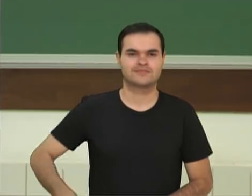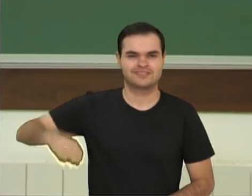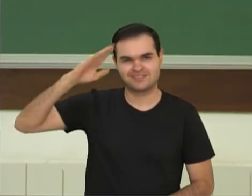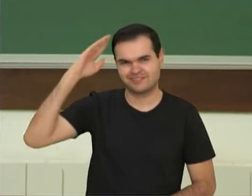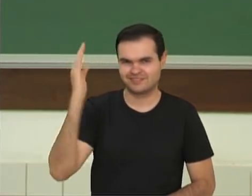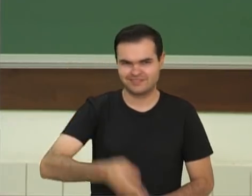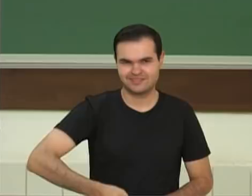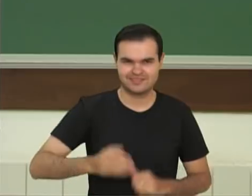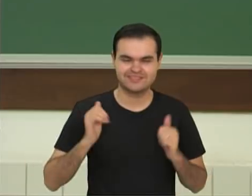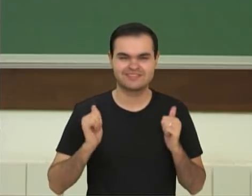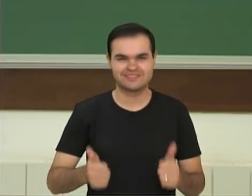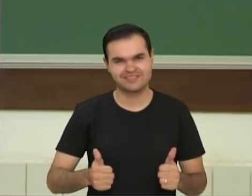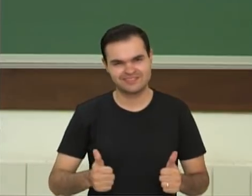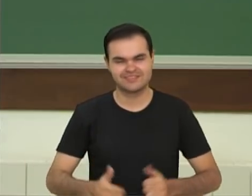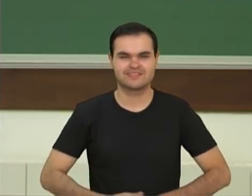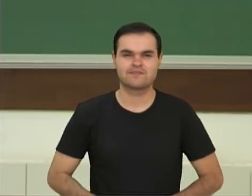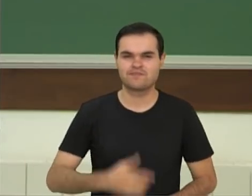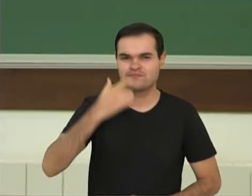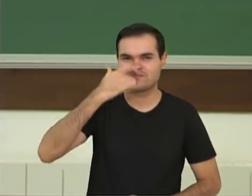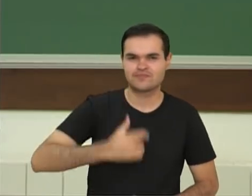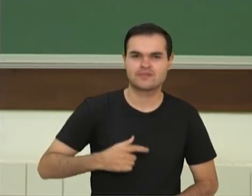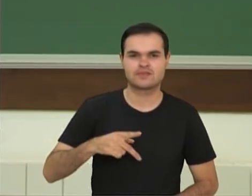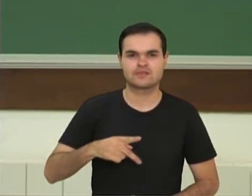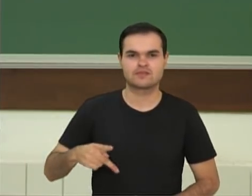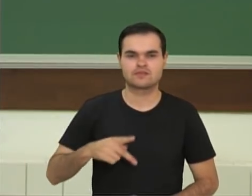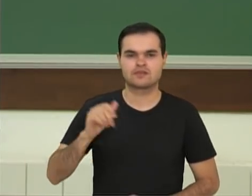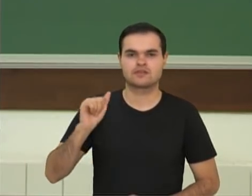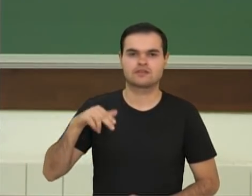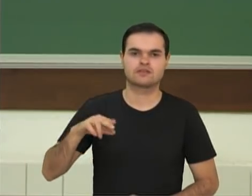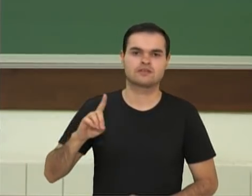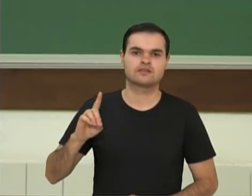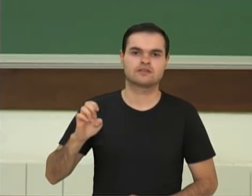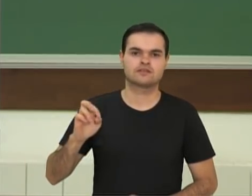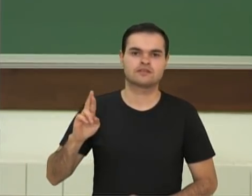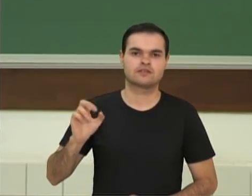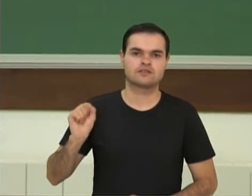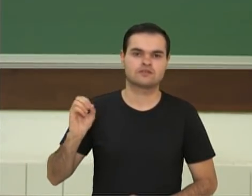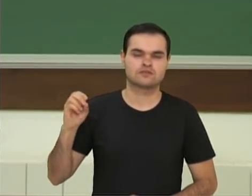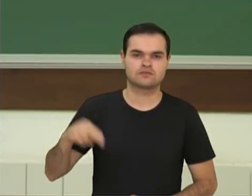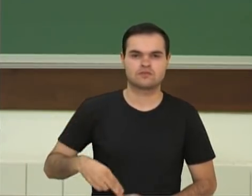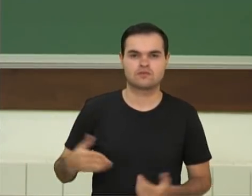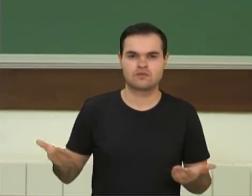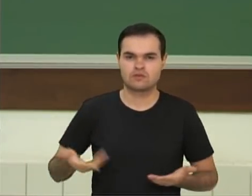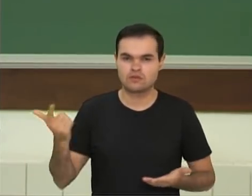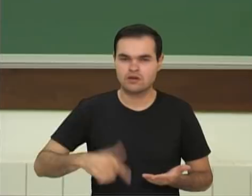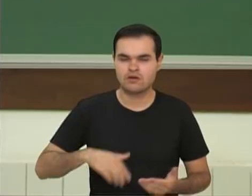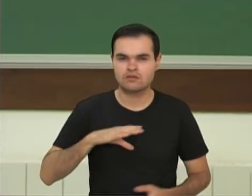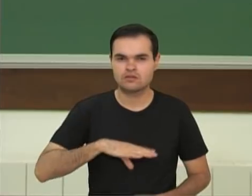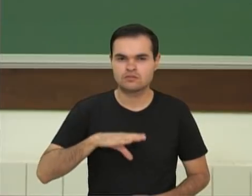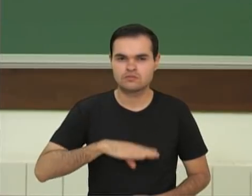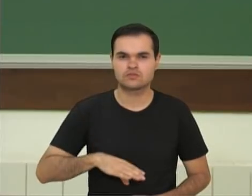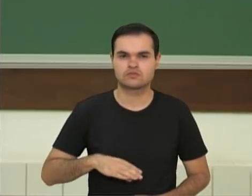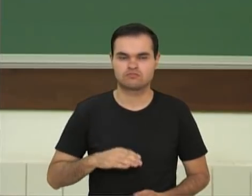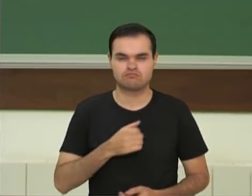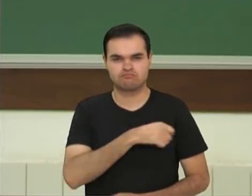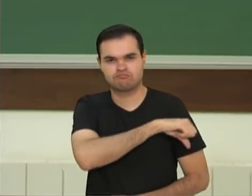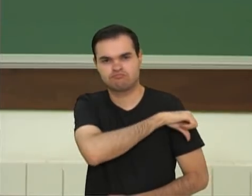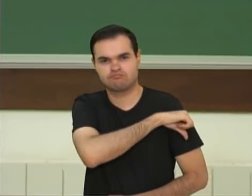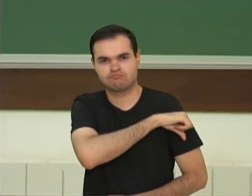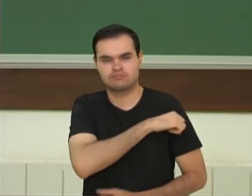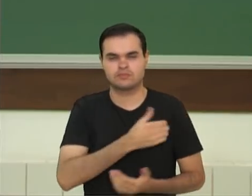Fala galera, beleza? Eu sou o professor Anderson Boganica, estamos começando mais uma aula de língua portuguesa do nono ano,